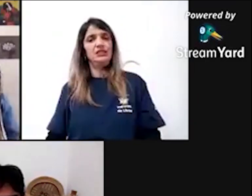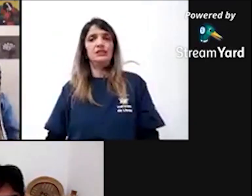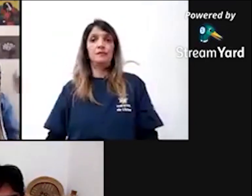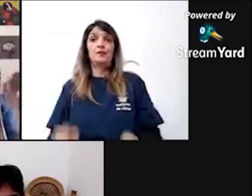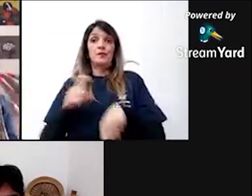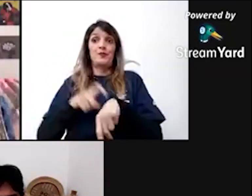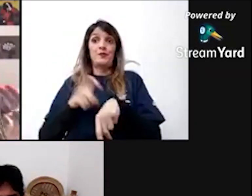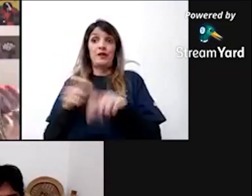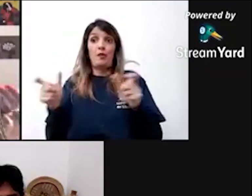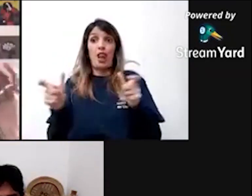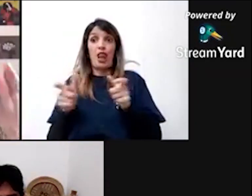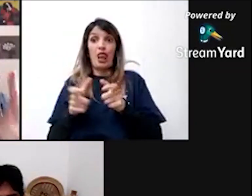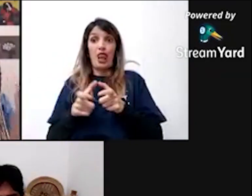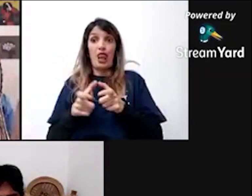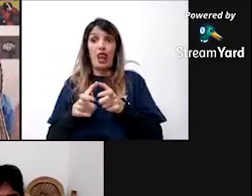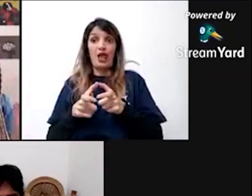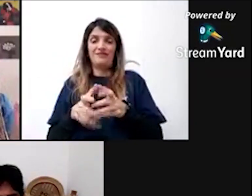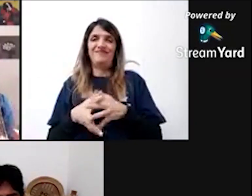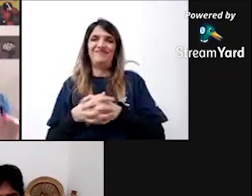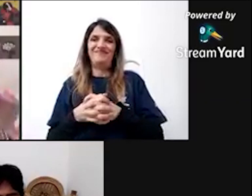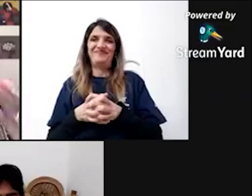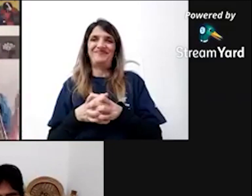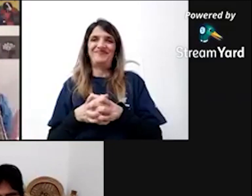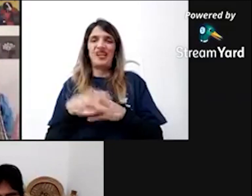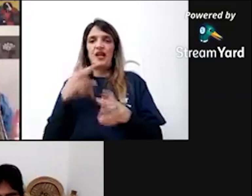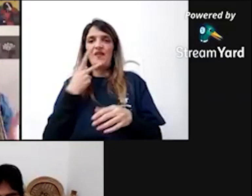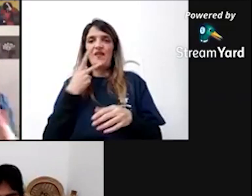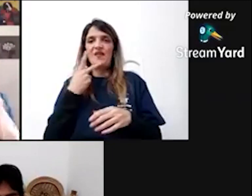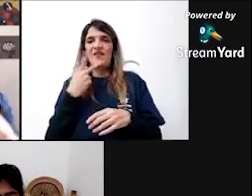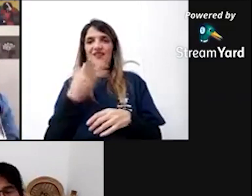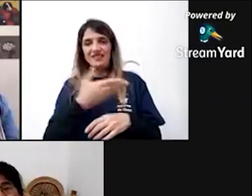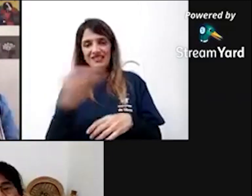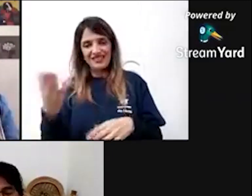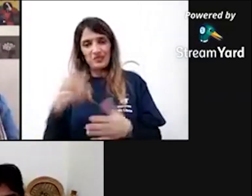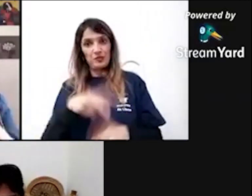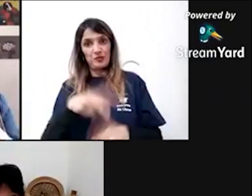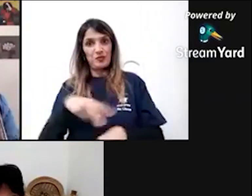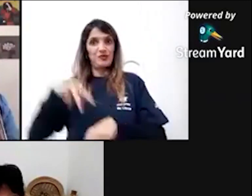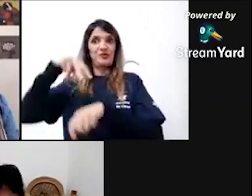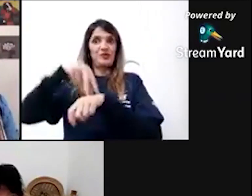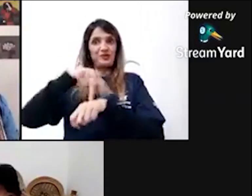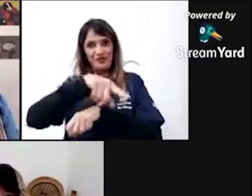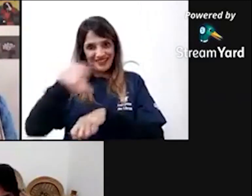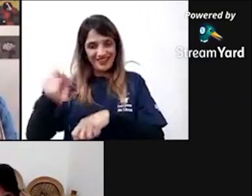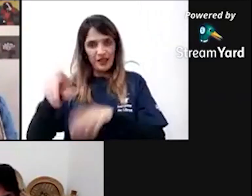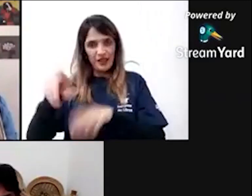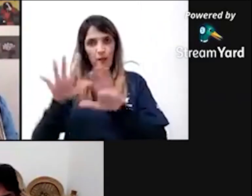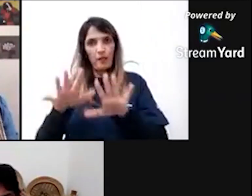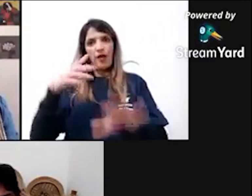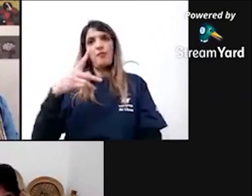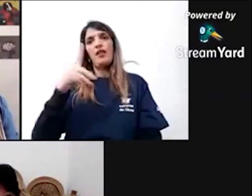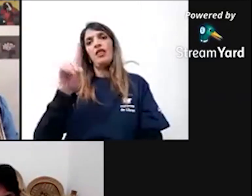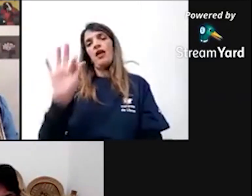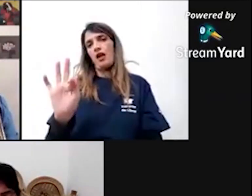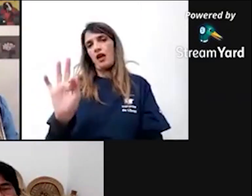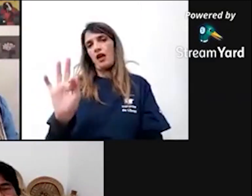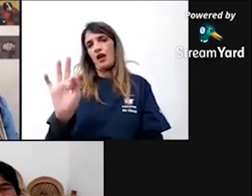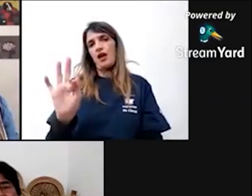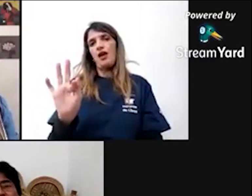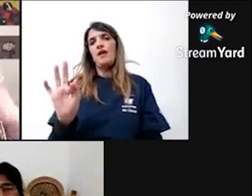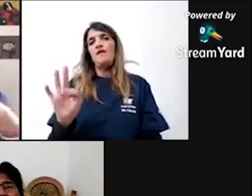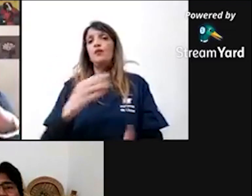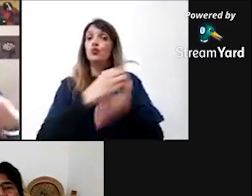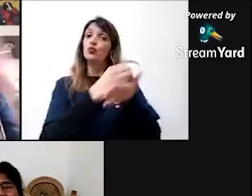curto, o lugar de fala é deles, o protagonismo é deles, mas o PDF dos currículos dos